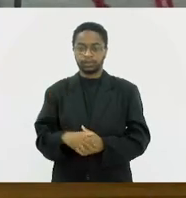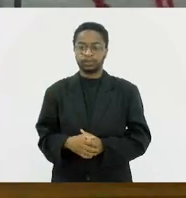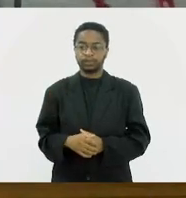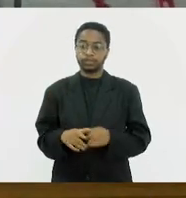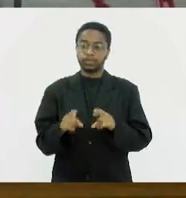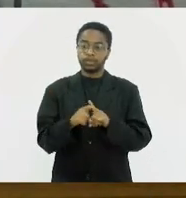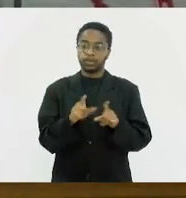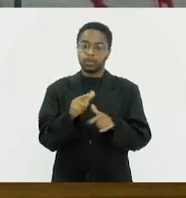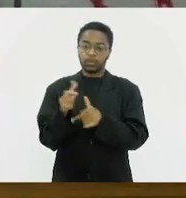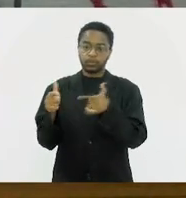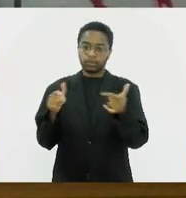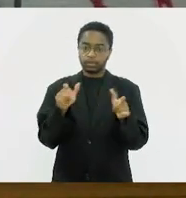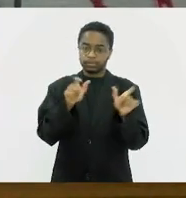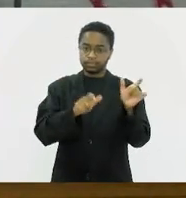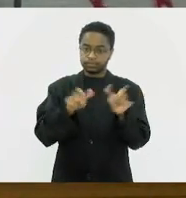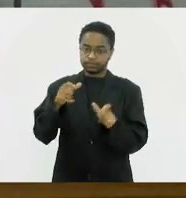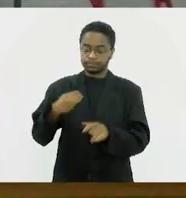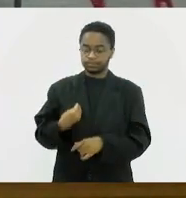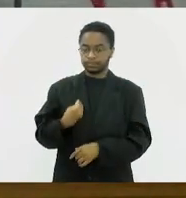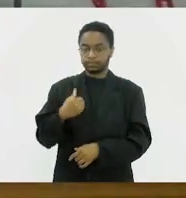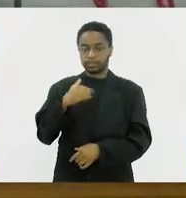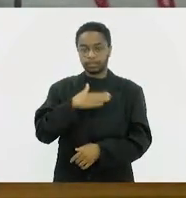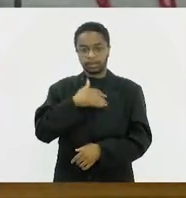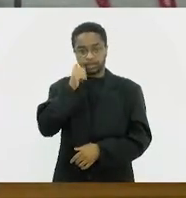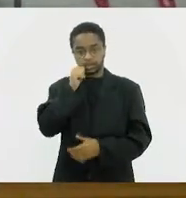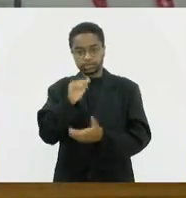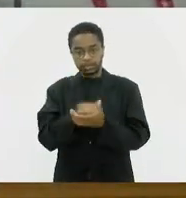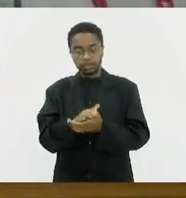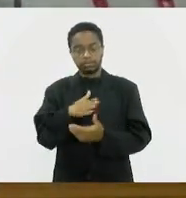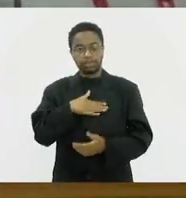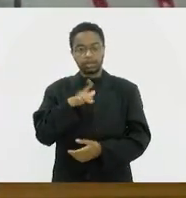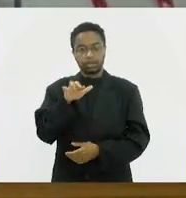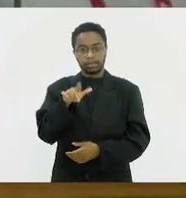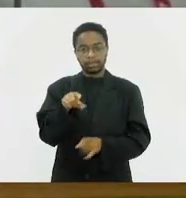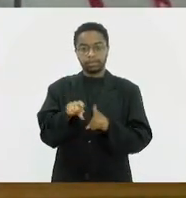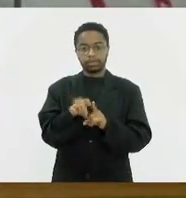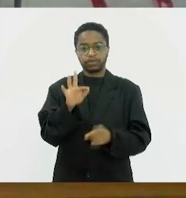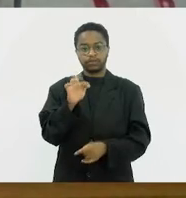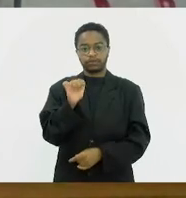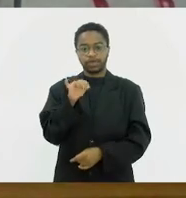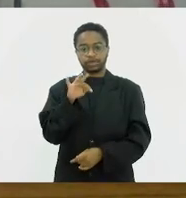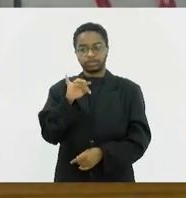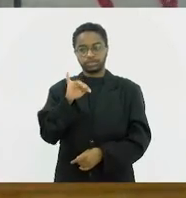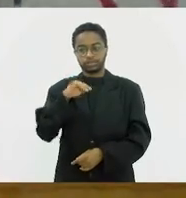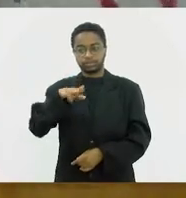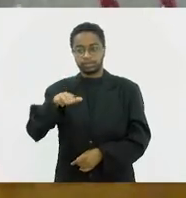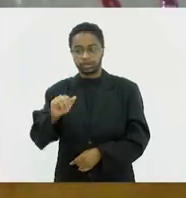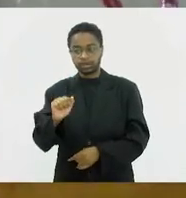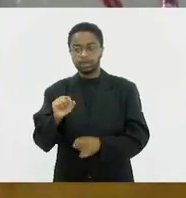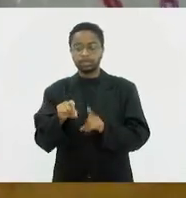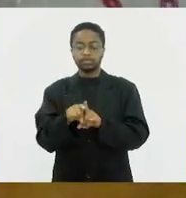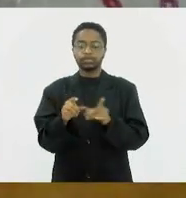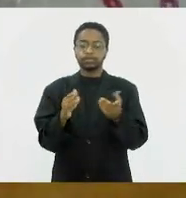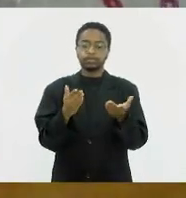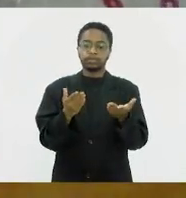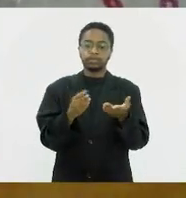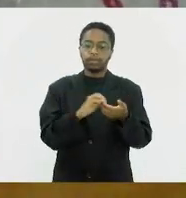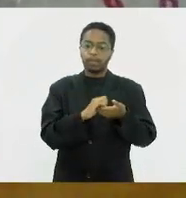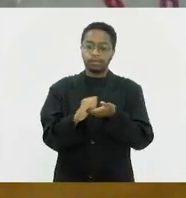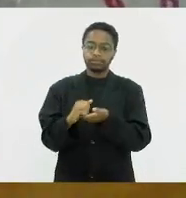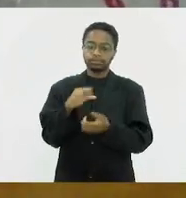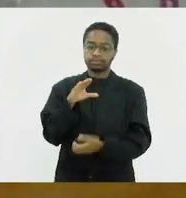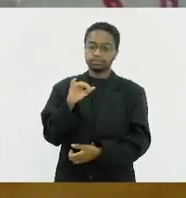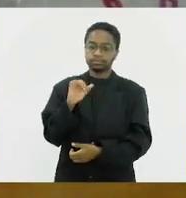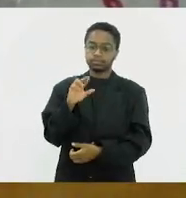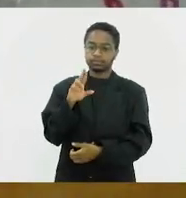muitos outros aqui presentes, minha esposa, minha irmã, Fátima Martins das associações. Queria cumprimentar a senhora Sirlene,